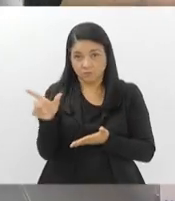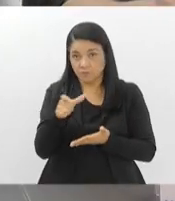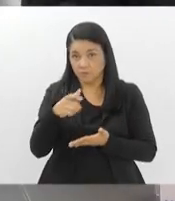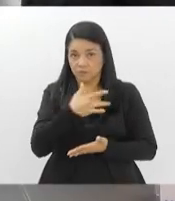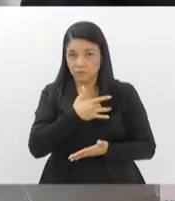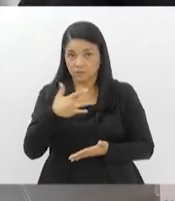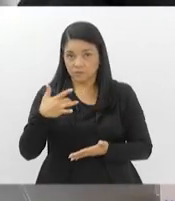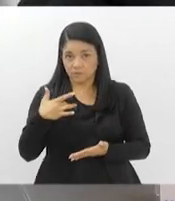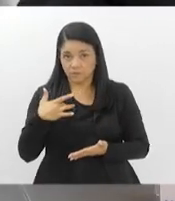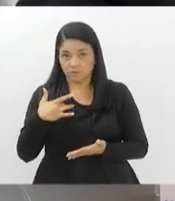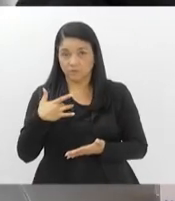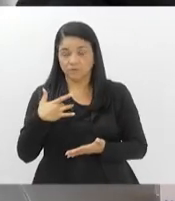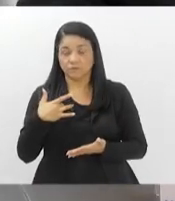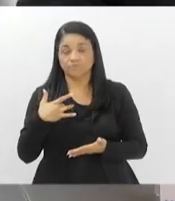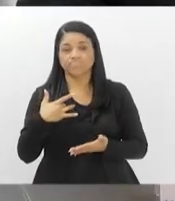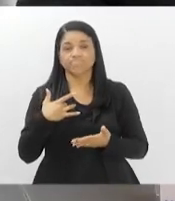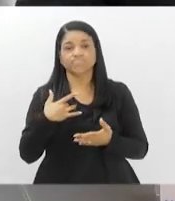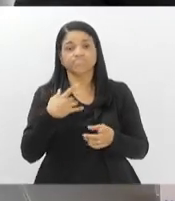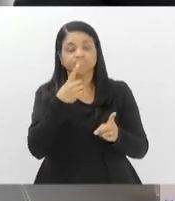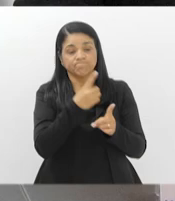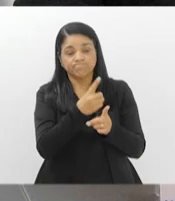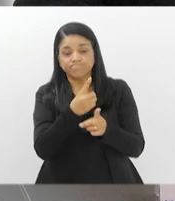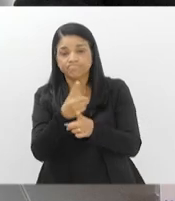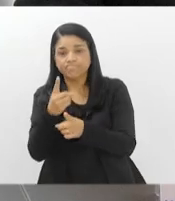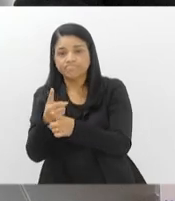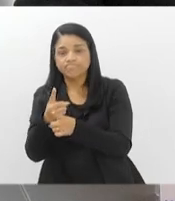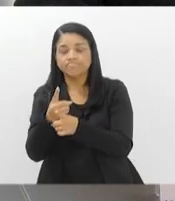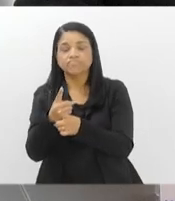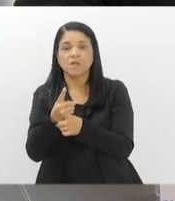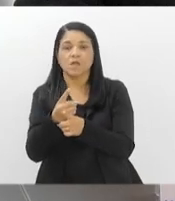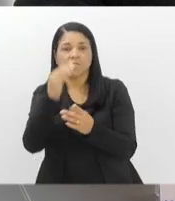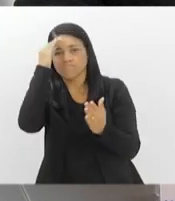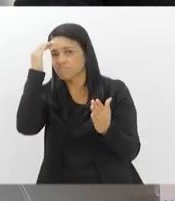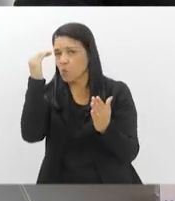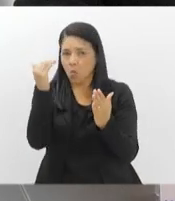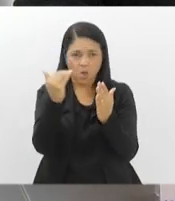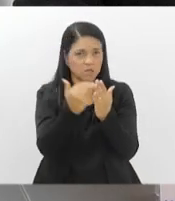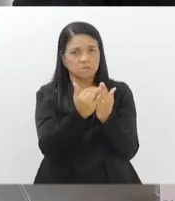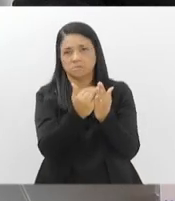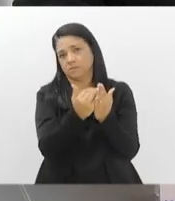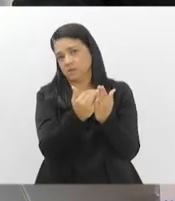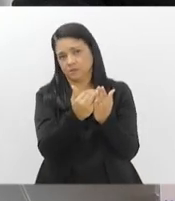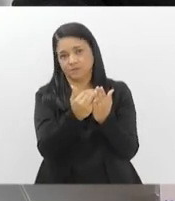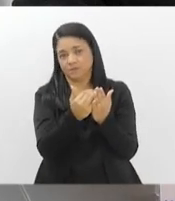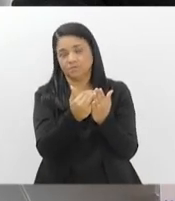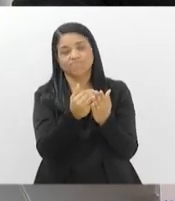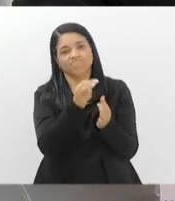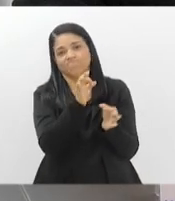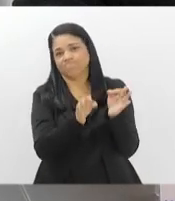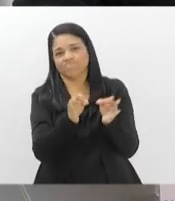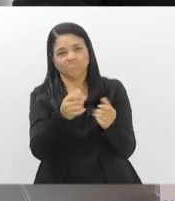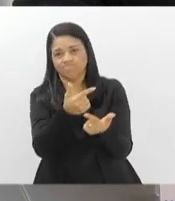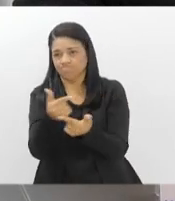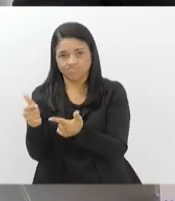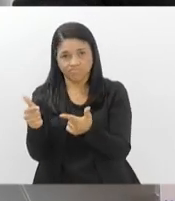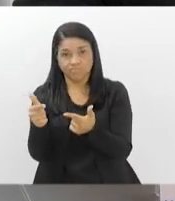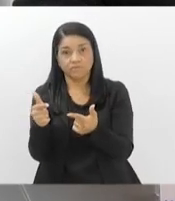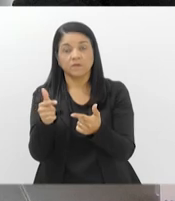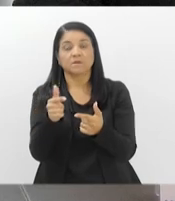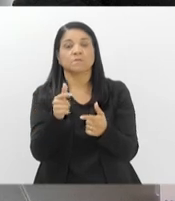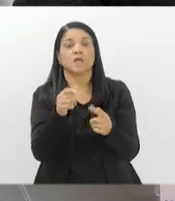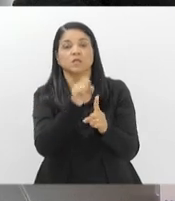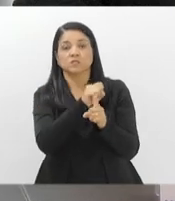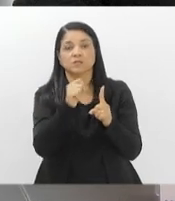de saúde vem se deparando diariamente com descumprimentos reiterados e injustificados pelas respectivas